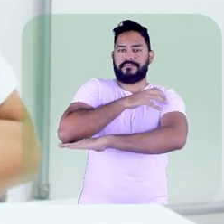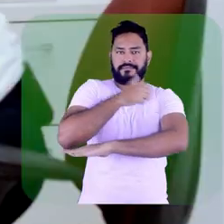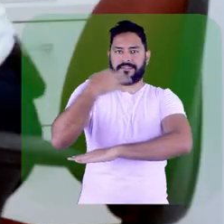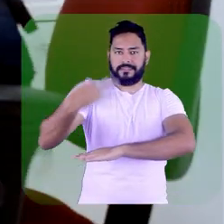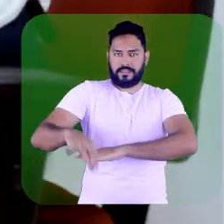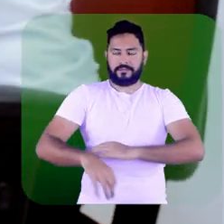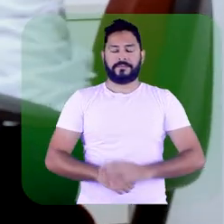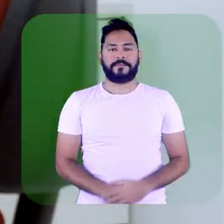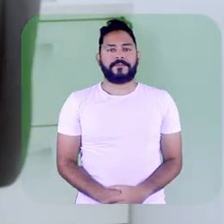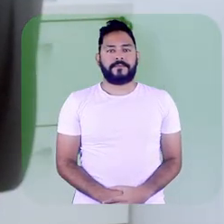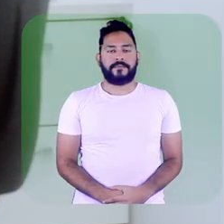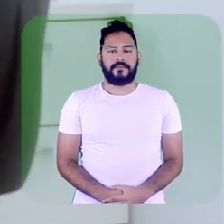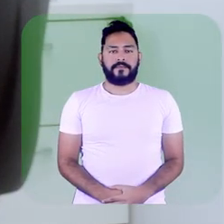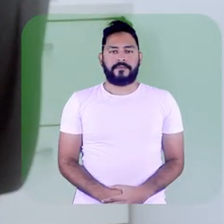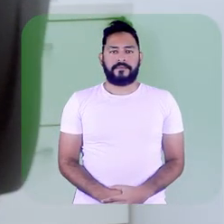mesa.